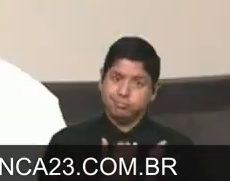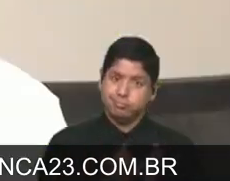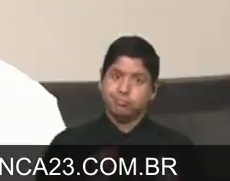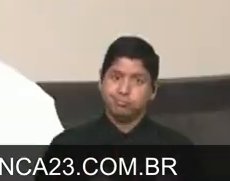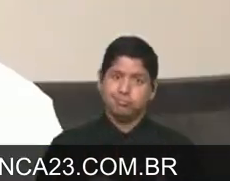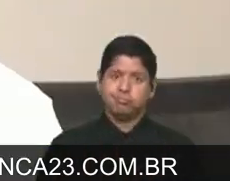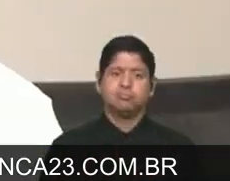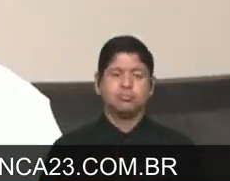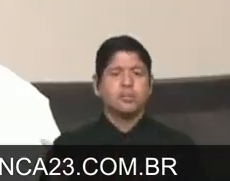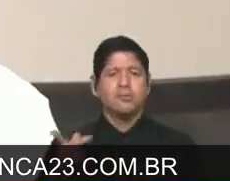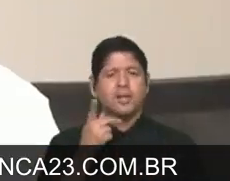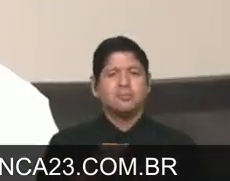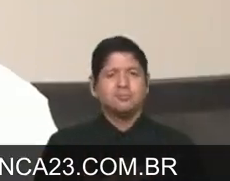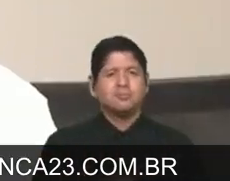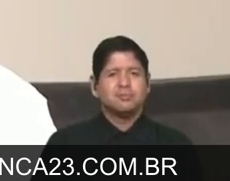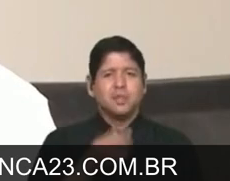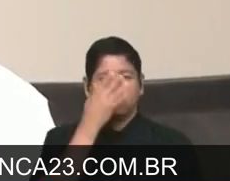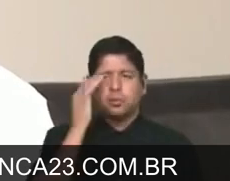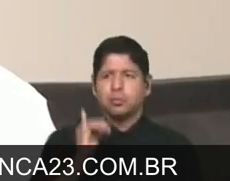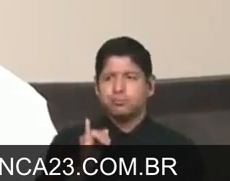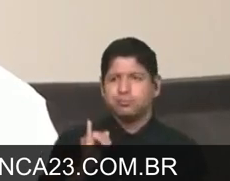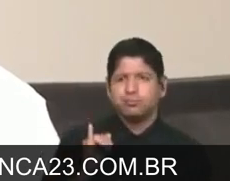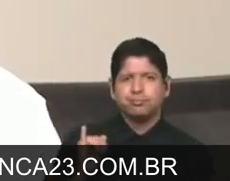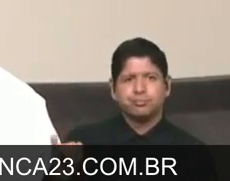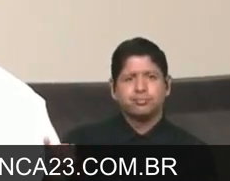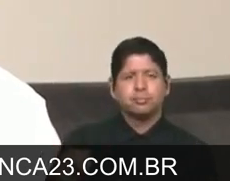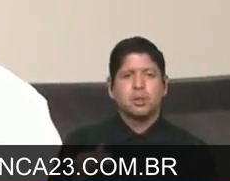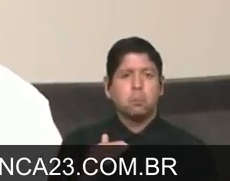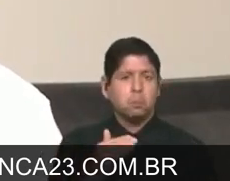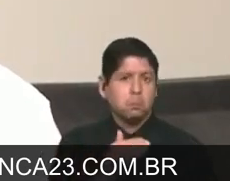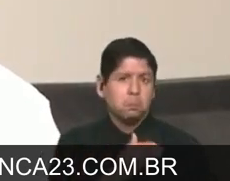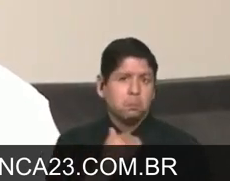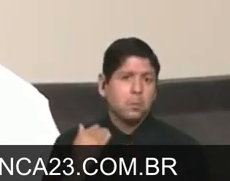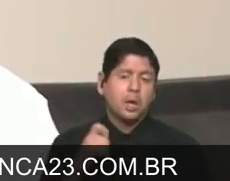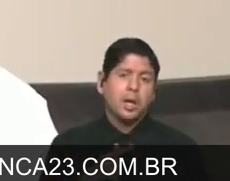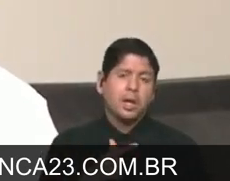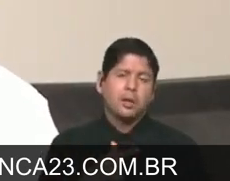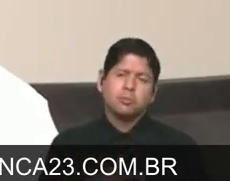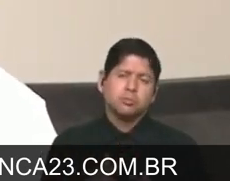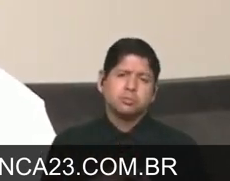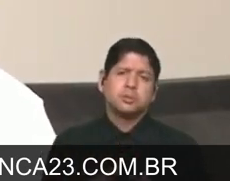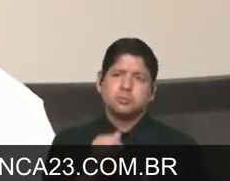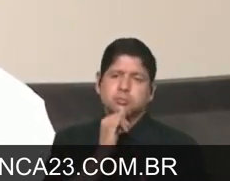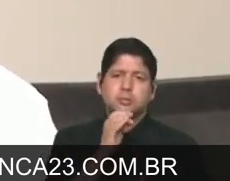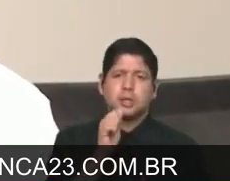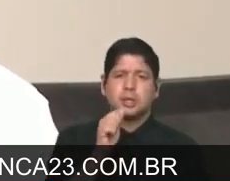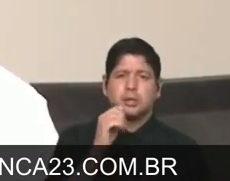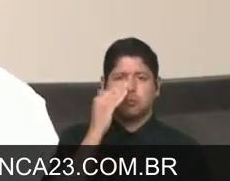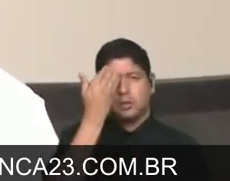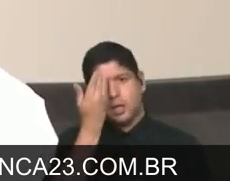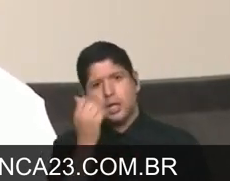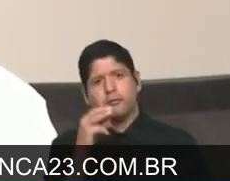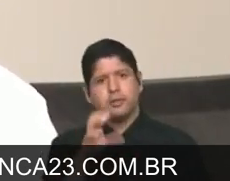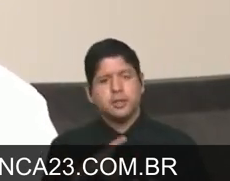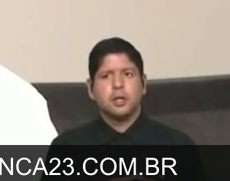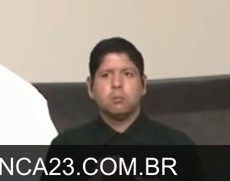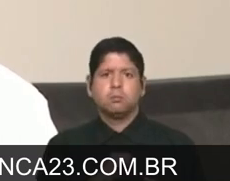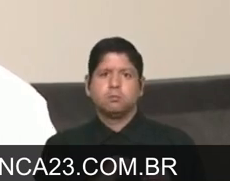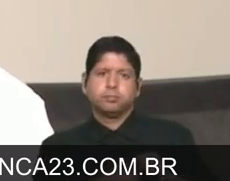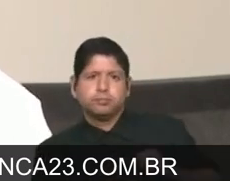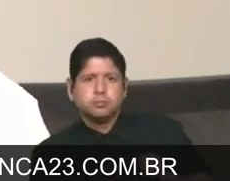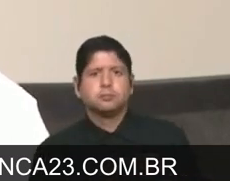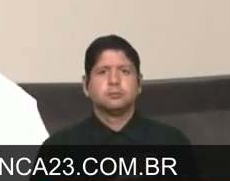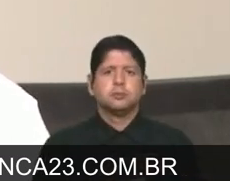E frequentemente essas pessoas são notificadas, as suas mortes, como causas diversas, como AVC, como um infarto, como